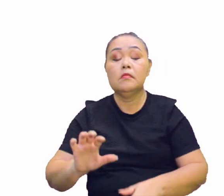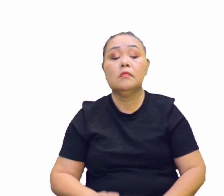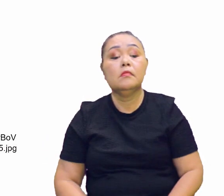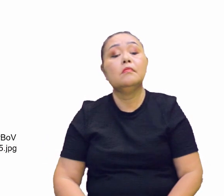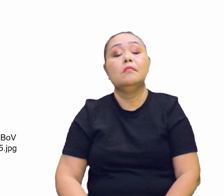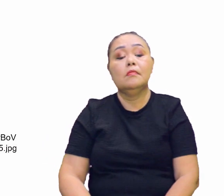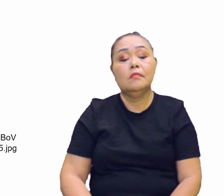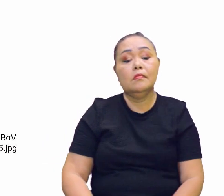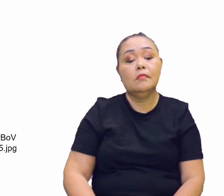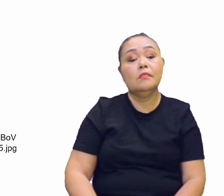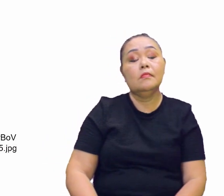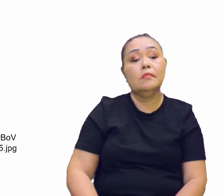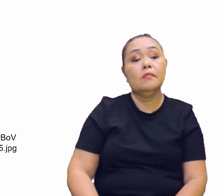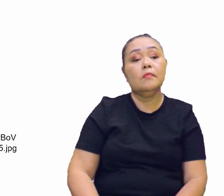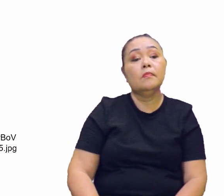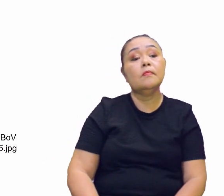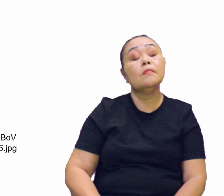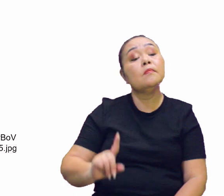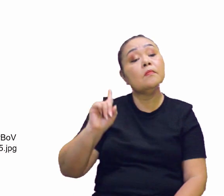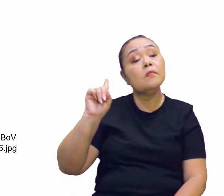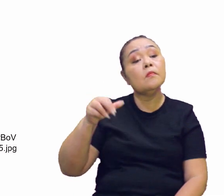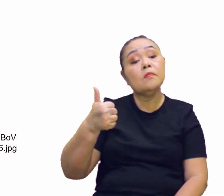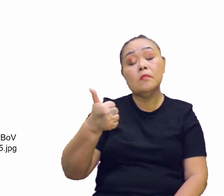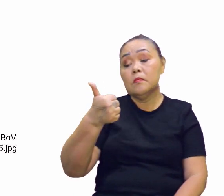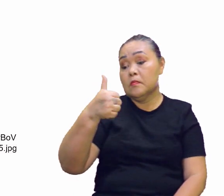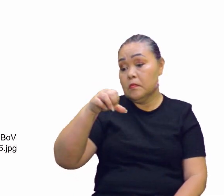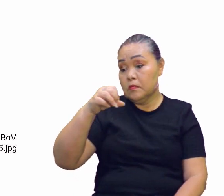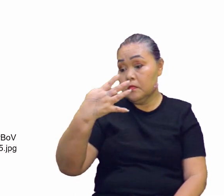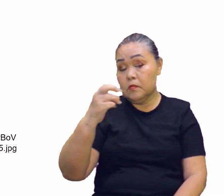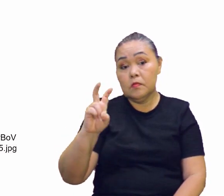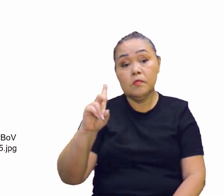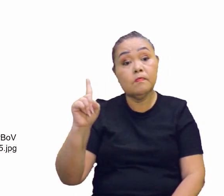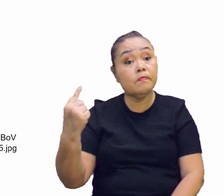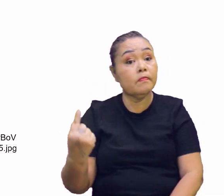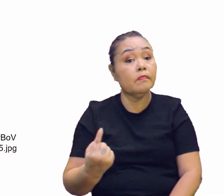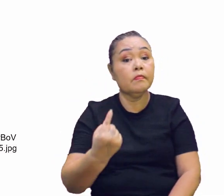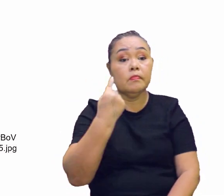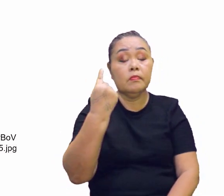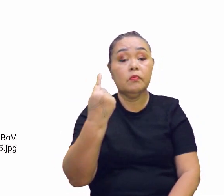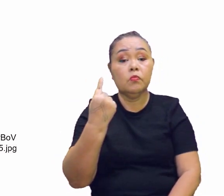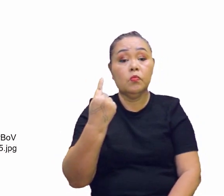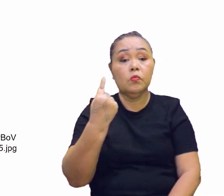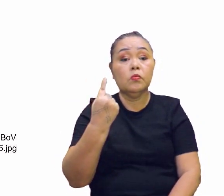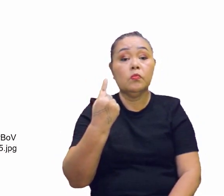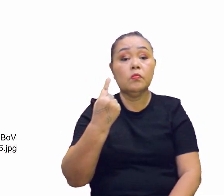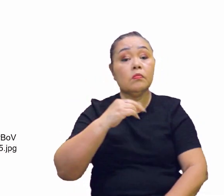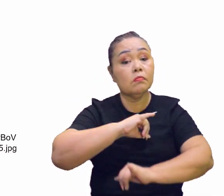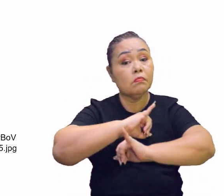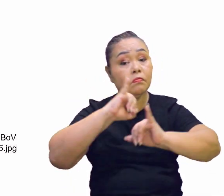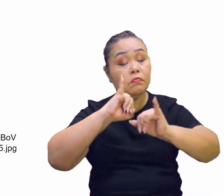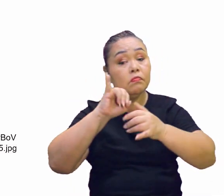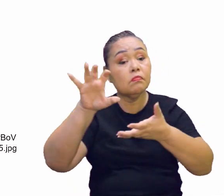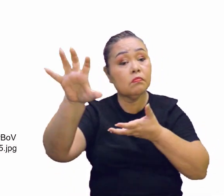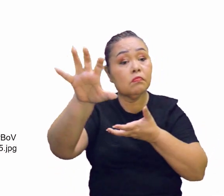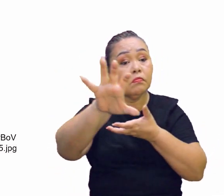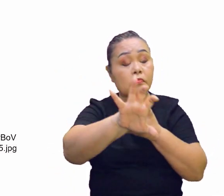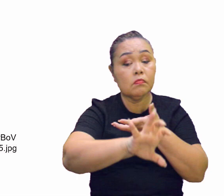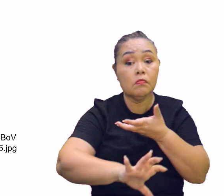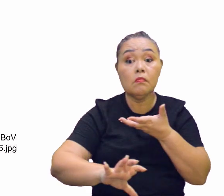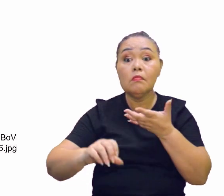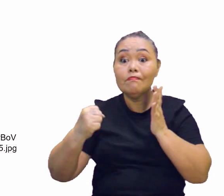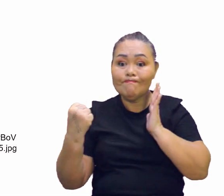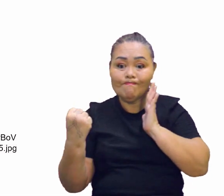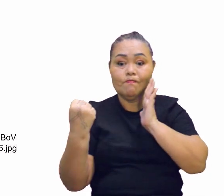macro-regiões. E aí, ó, em 45, o IBGE publicou a primeira divisão